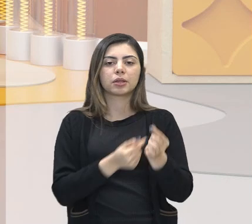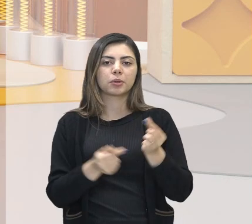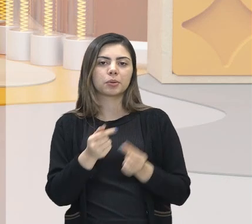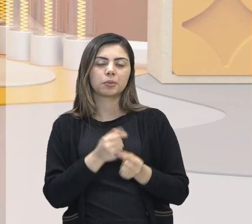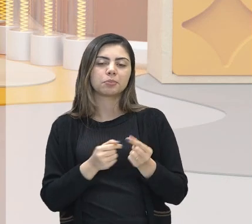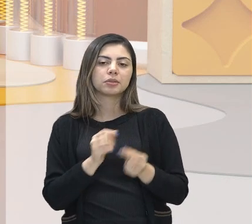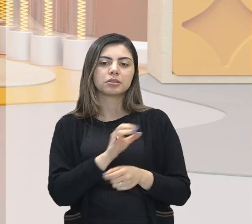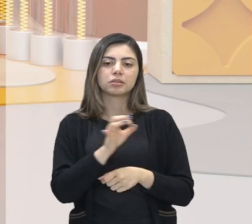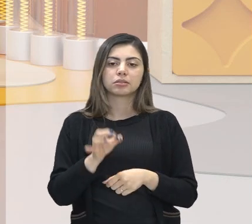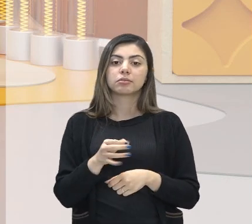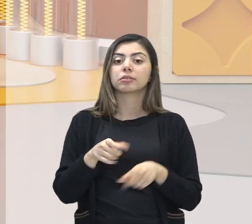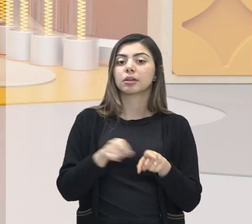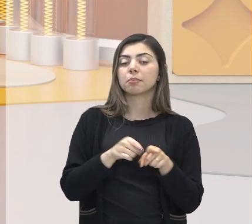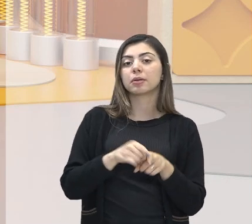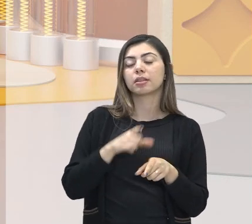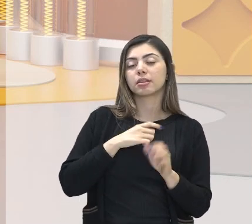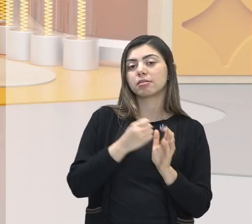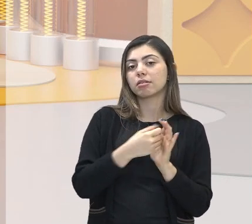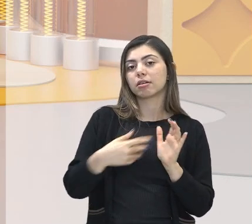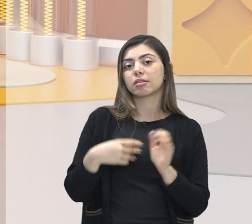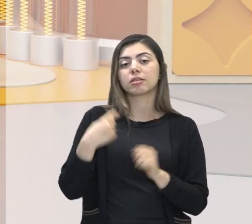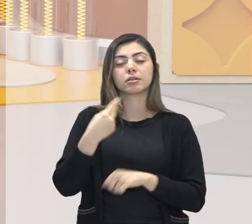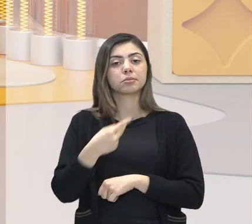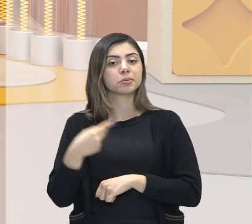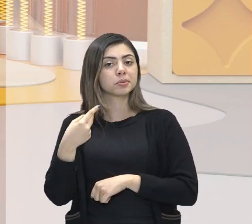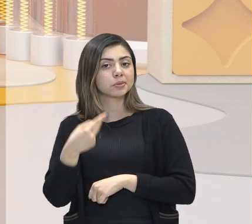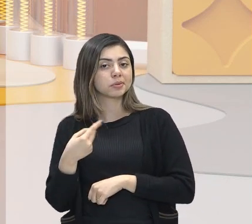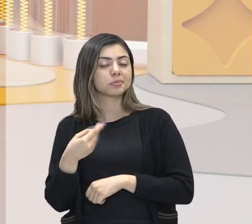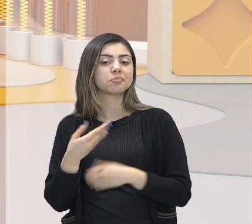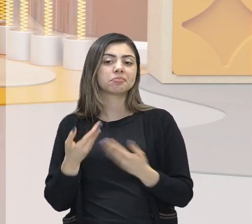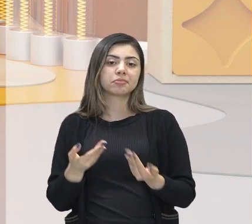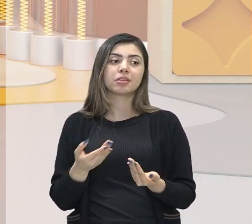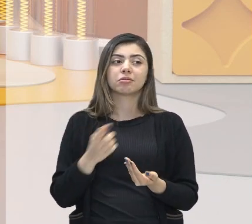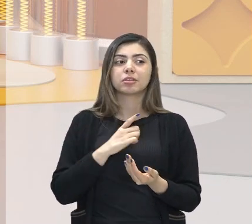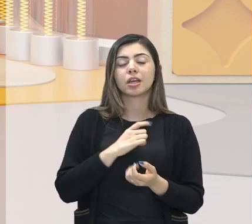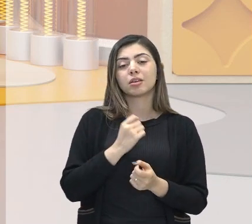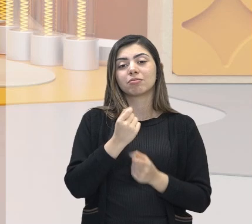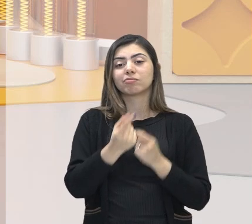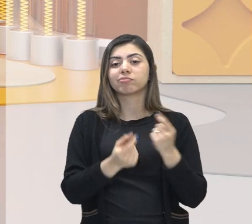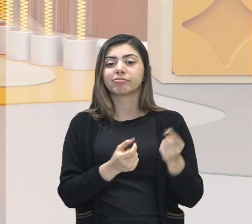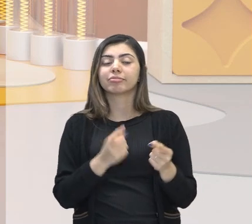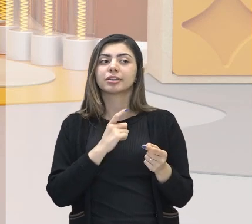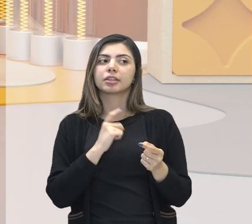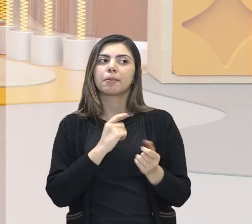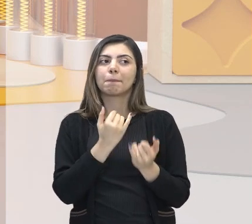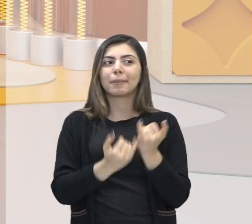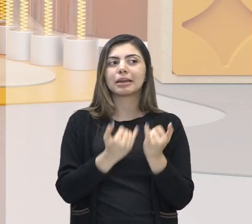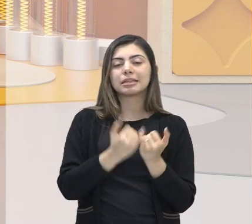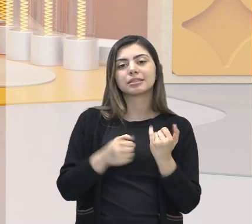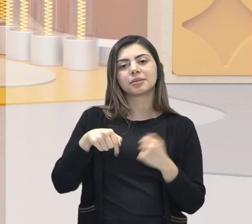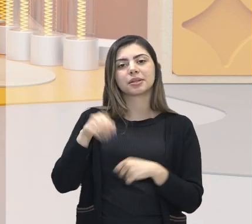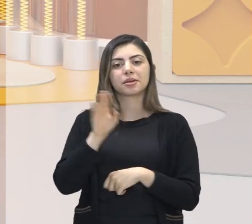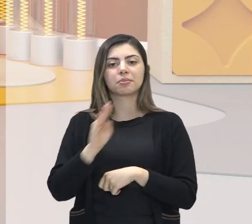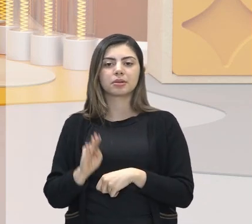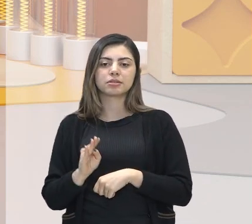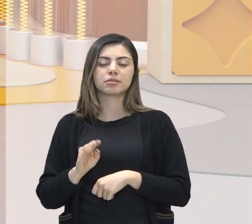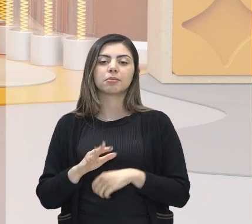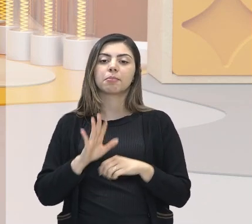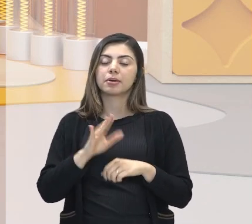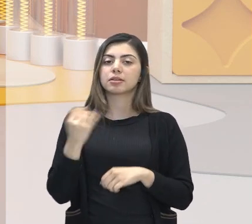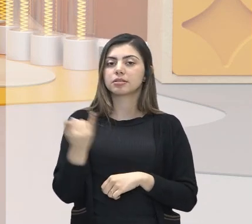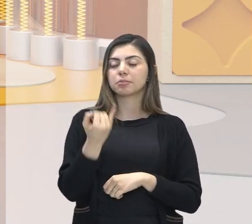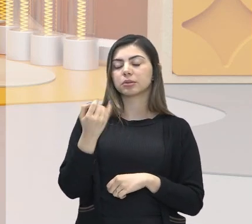têm características políticas também, né, bem específicas, uma ou outra coisa tem em comum, né, com o Brasil, mas é importante a